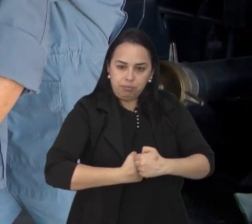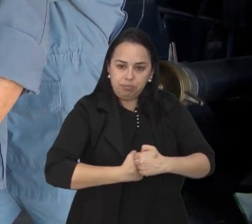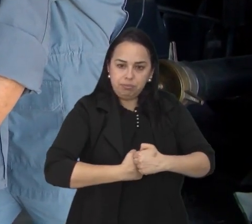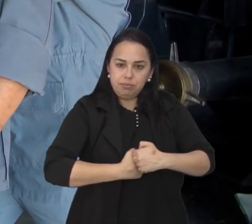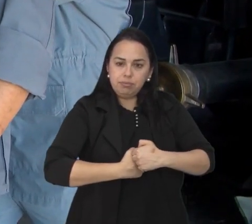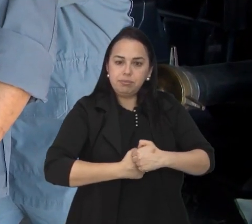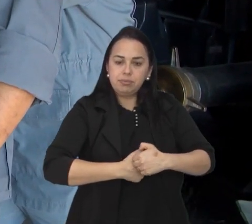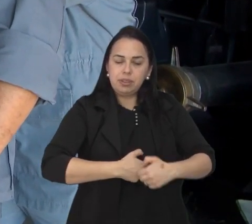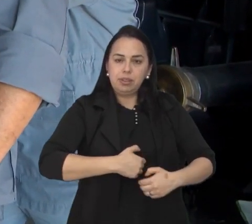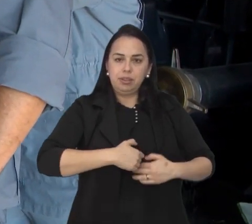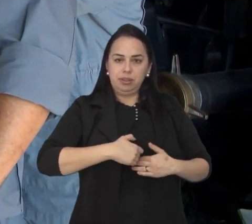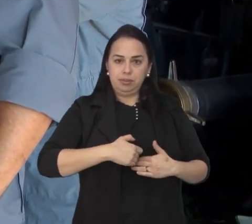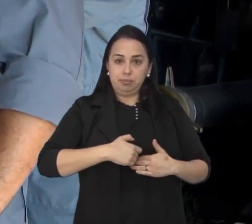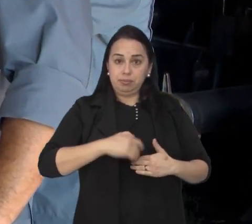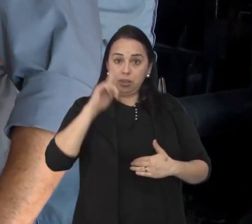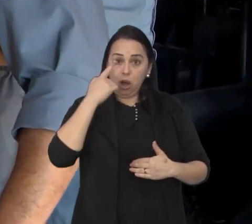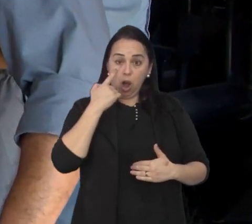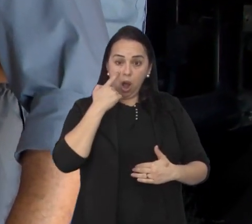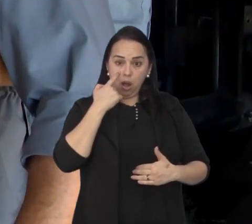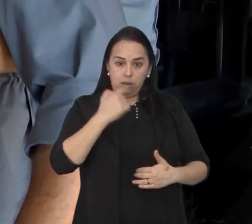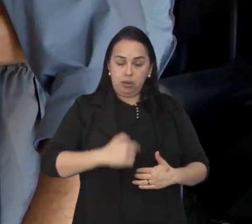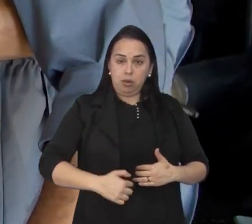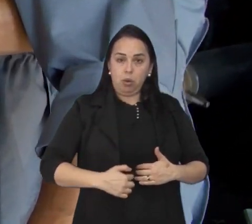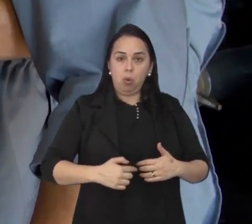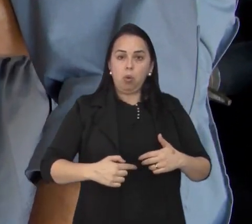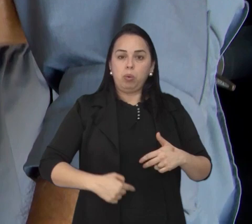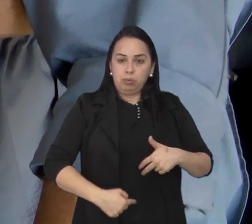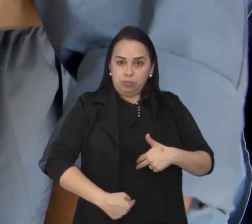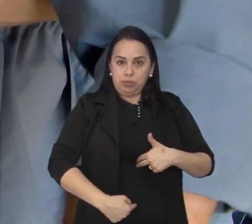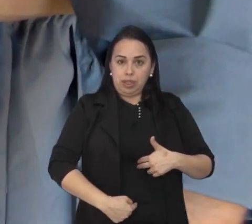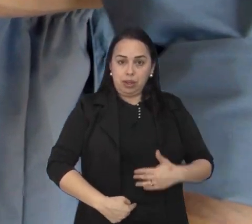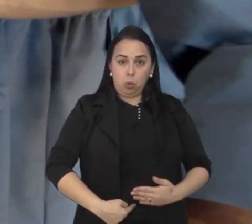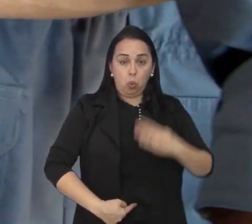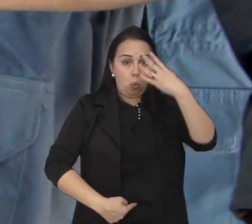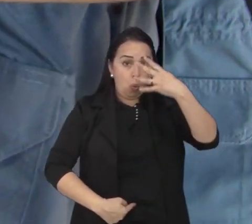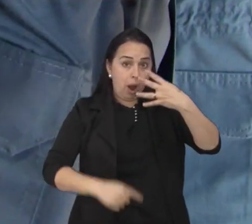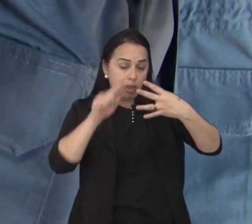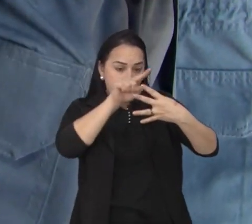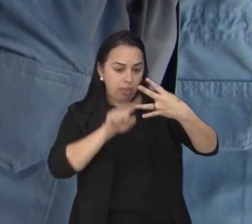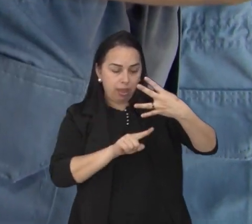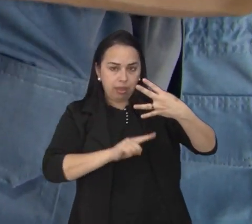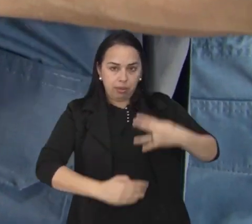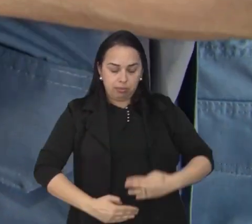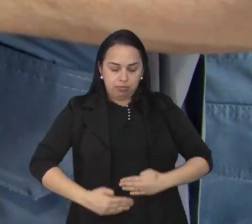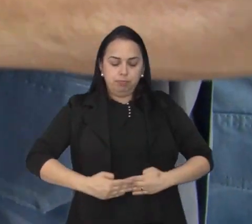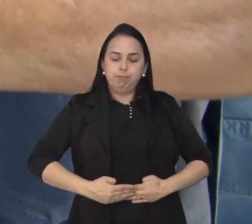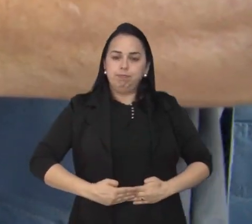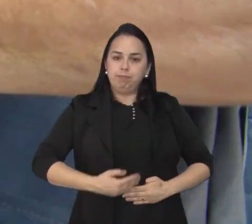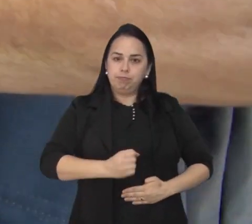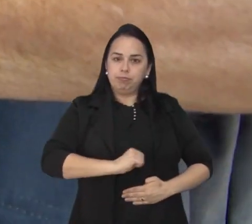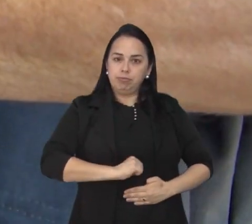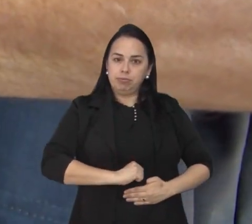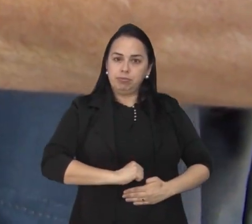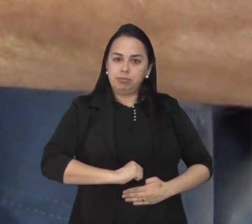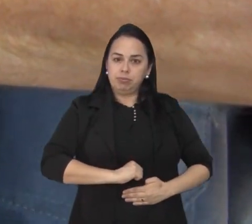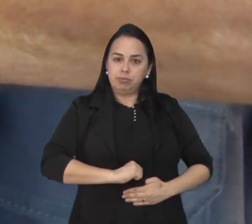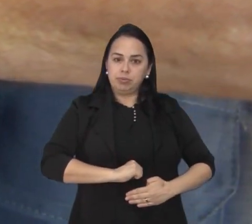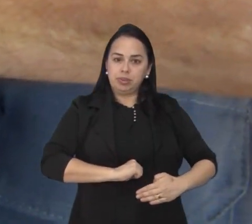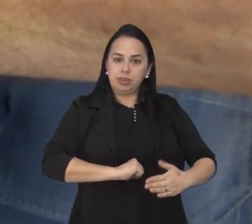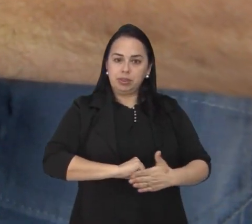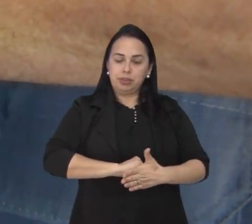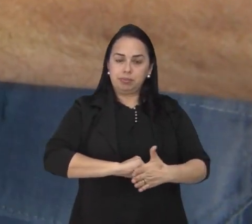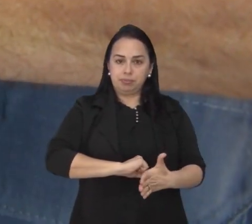braços dele, buscar a cicatriz umbilical, 4 dedos acima dessa cicatriz umbilical, vai posicionar o seu